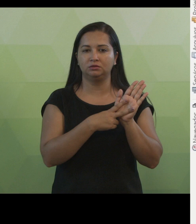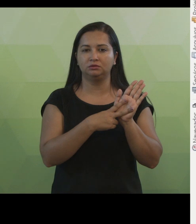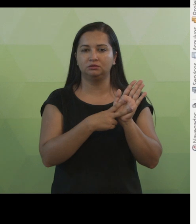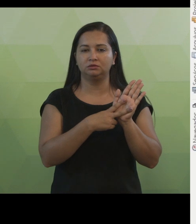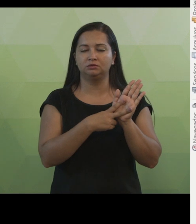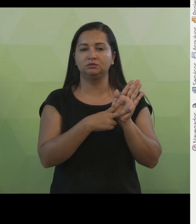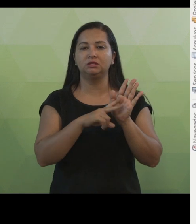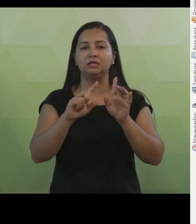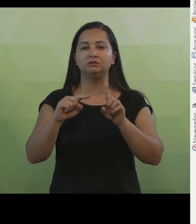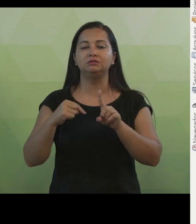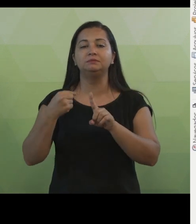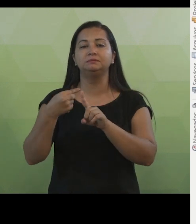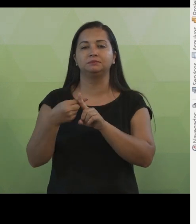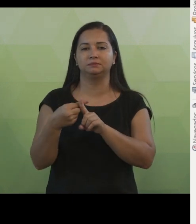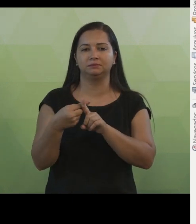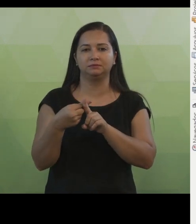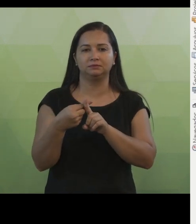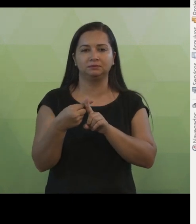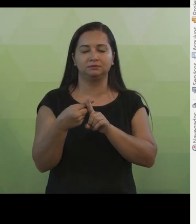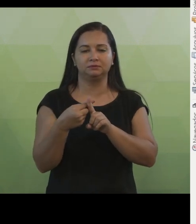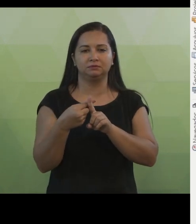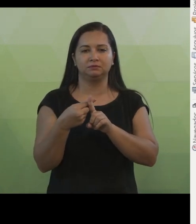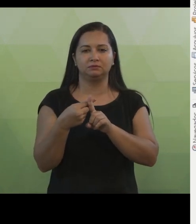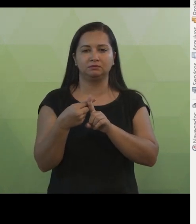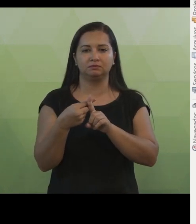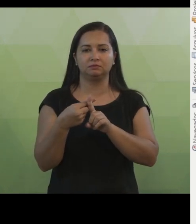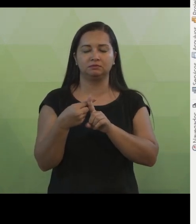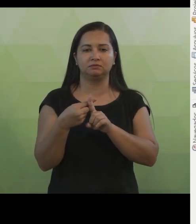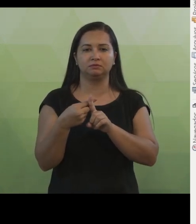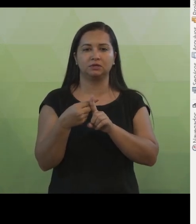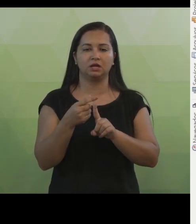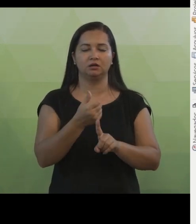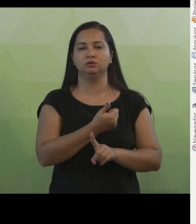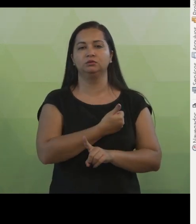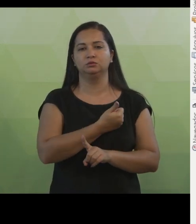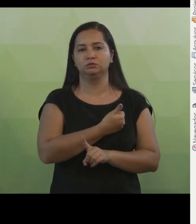Então eu posso compor aqui meu texto, que vai ficar o valor do número